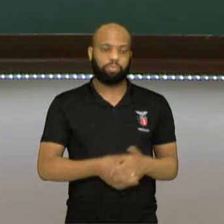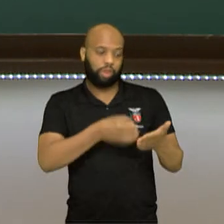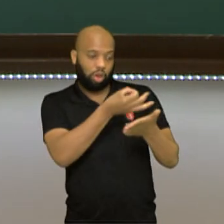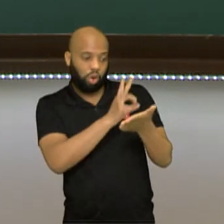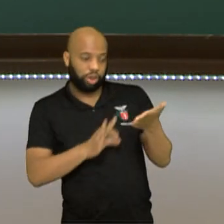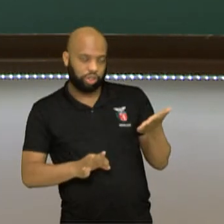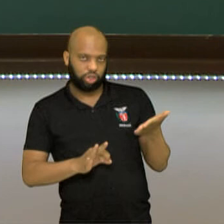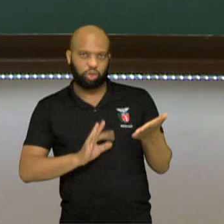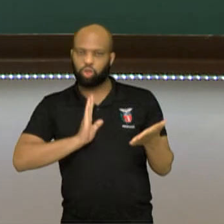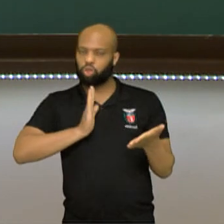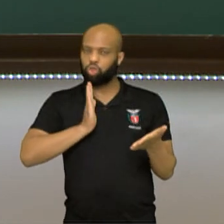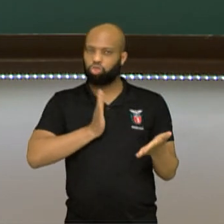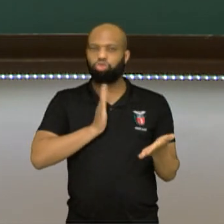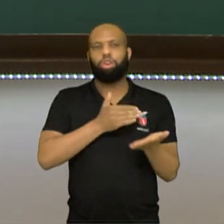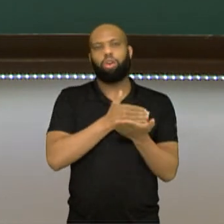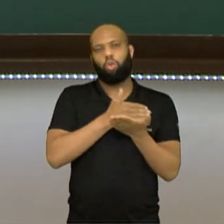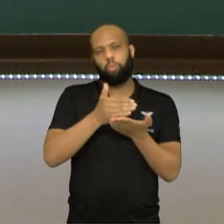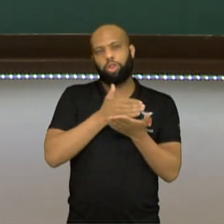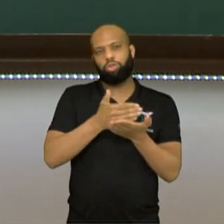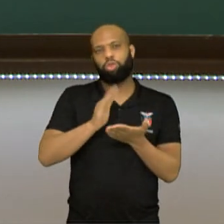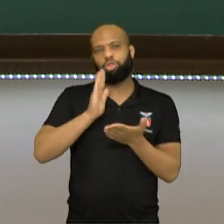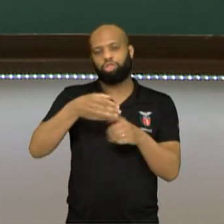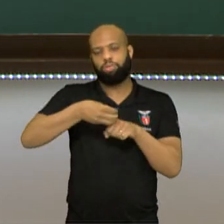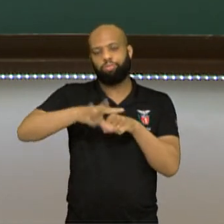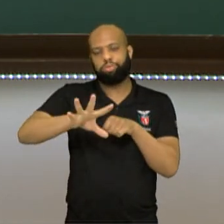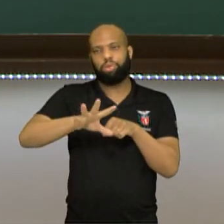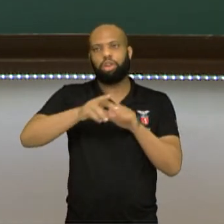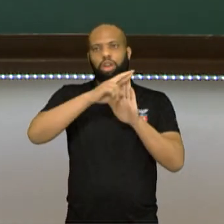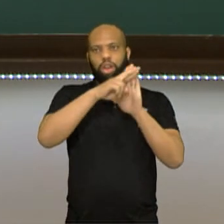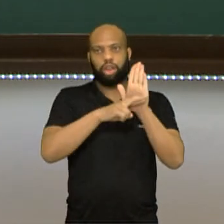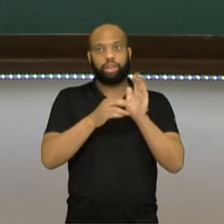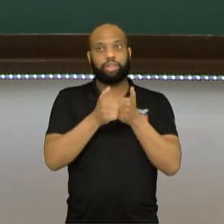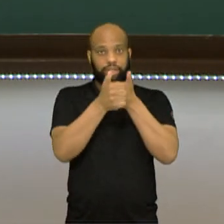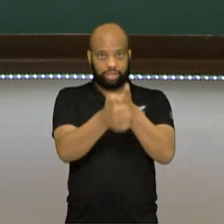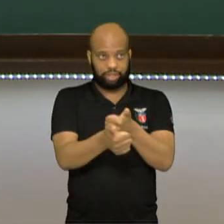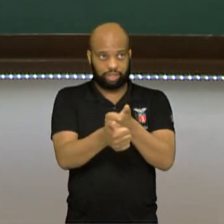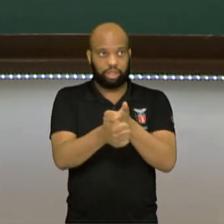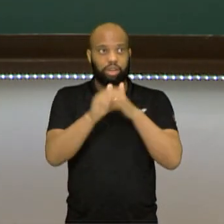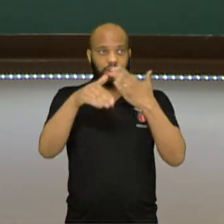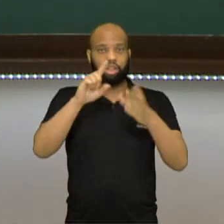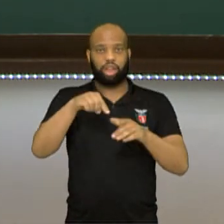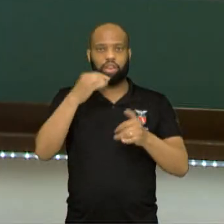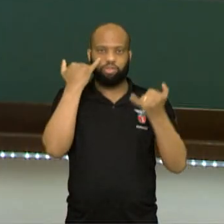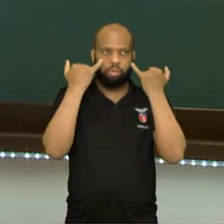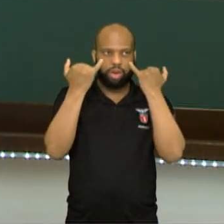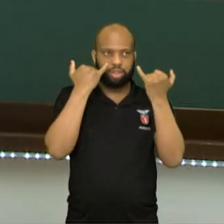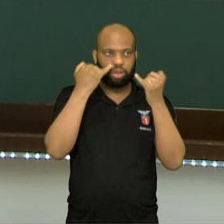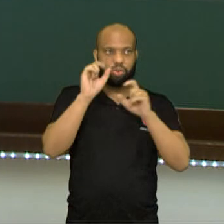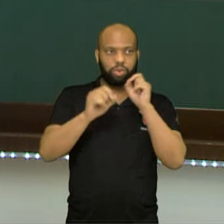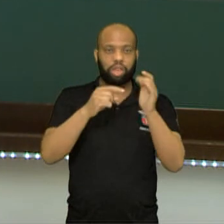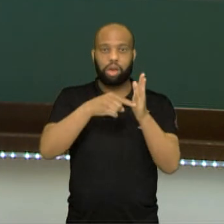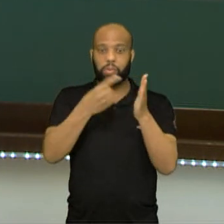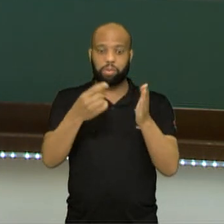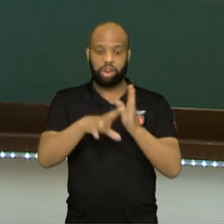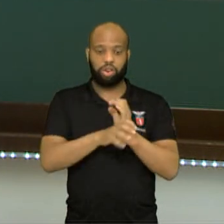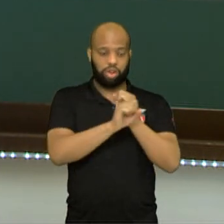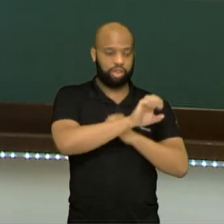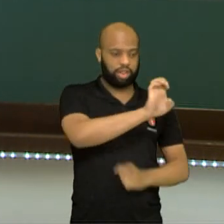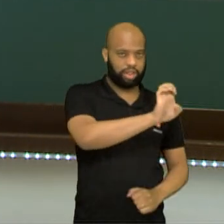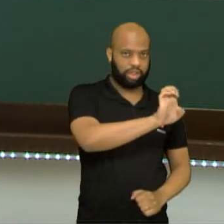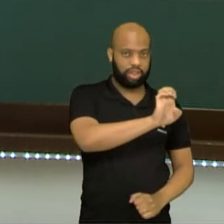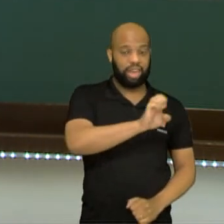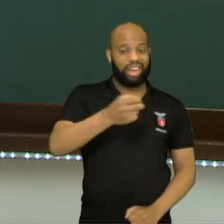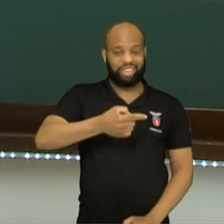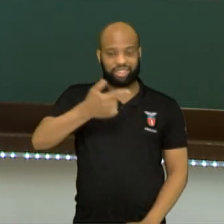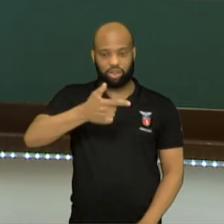Corrigindo que esse já está meio caminho andado, porque foi dado já a regrinha ali, tá? São dados do problema a primeira nota E, a segunda nota E